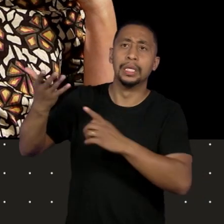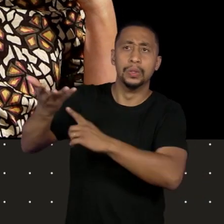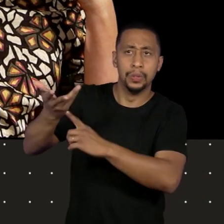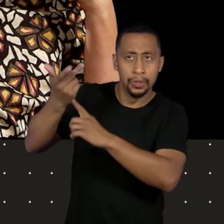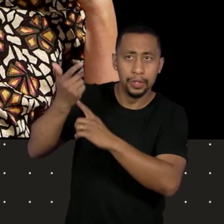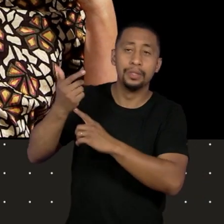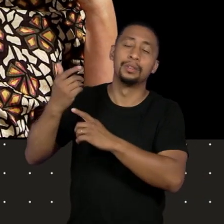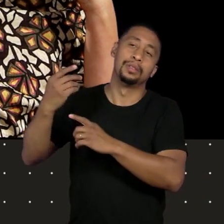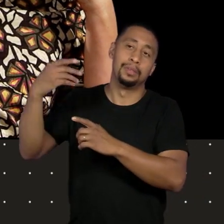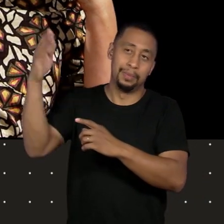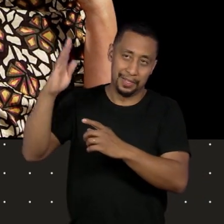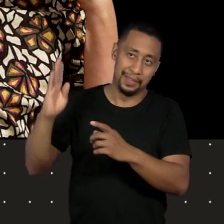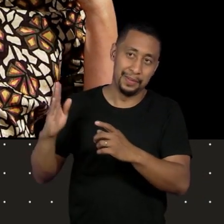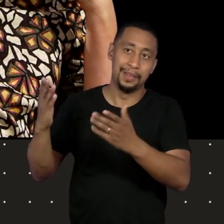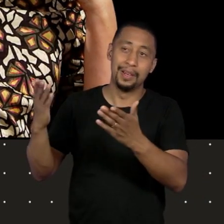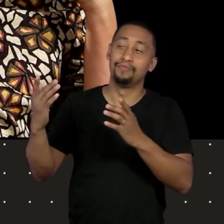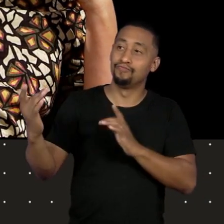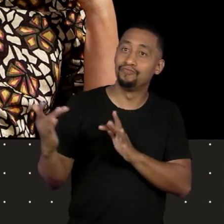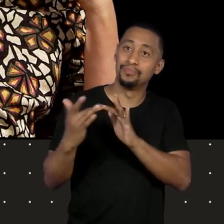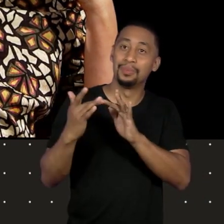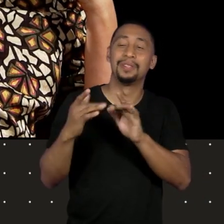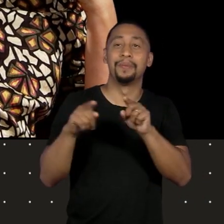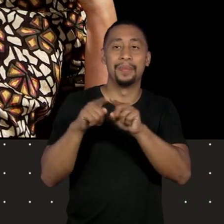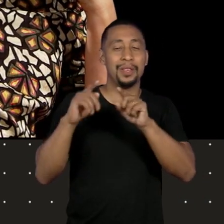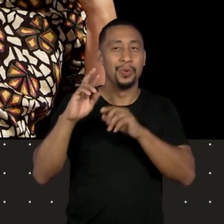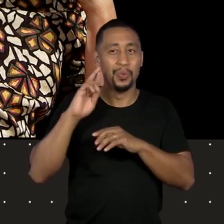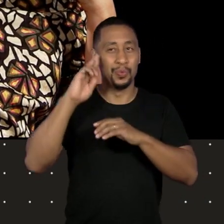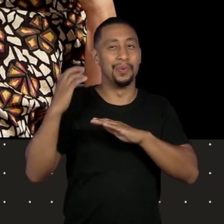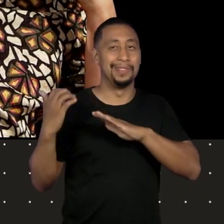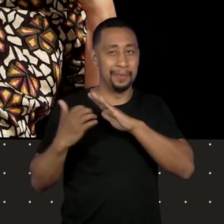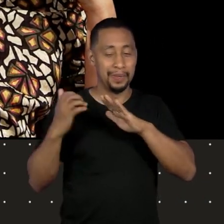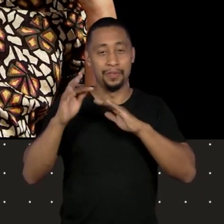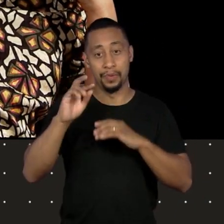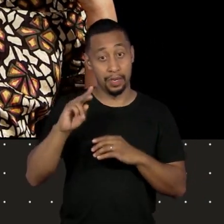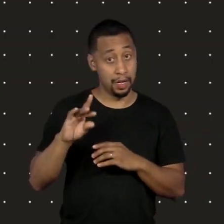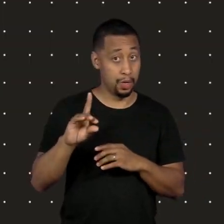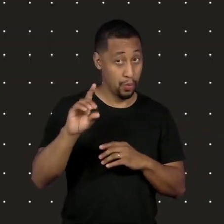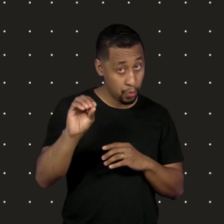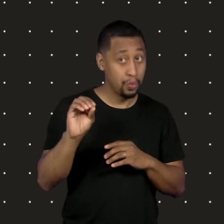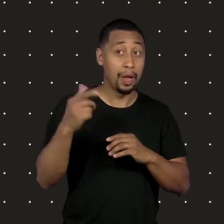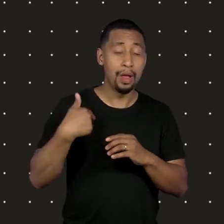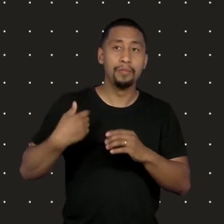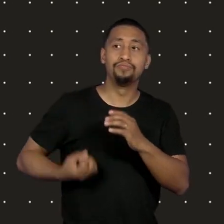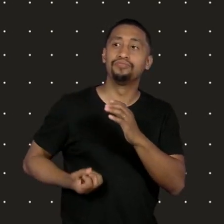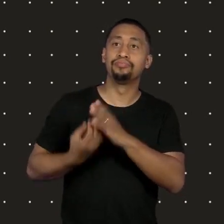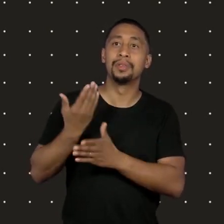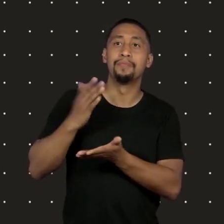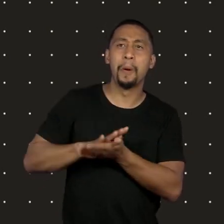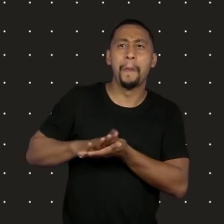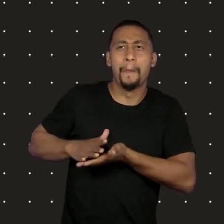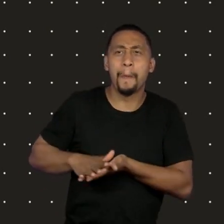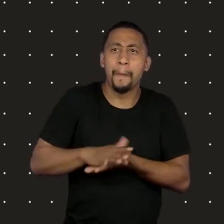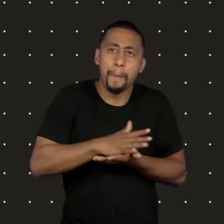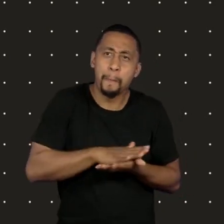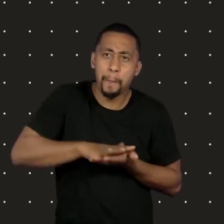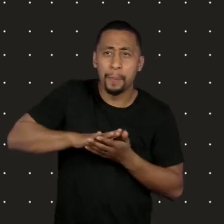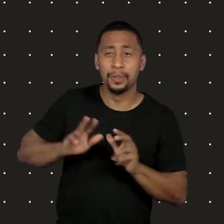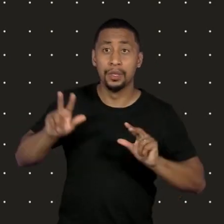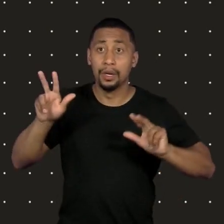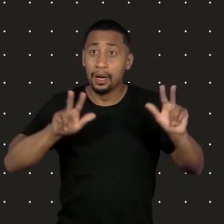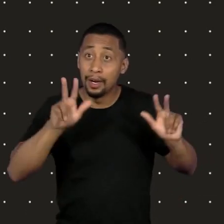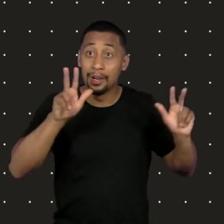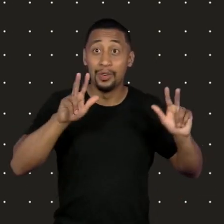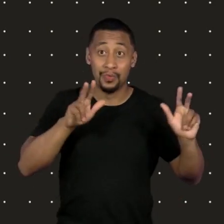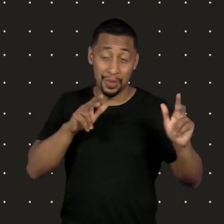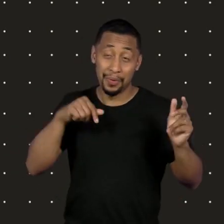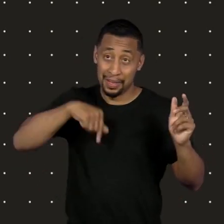artista brasileiro, e do seu empresário Fernando. E tive a felicidade de fazer um samba enredo e produzir esse samba enredo nos maiores estúdios aqui